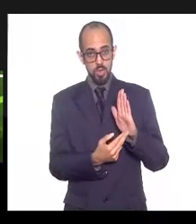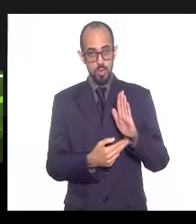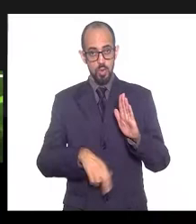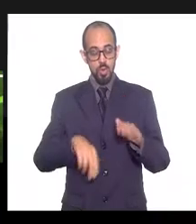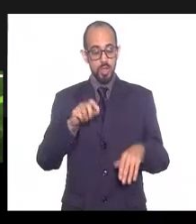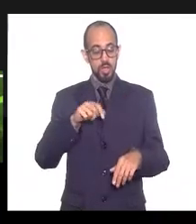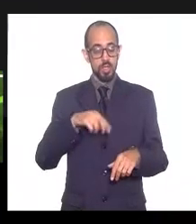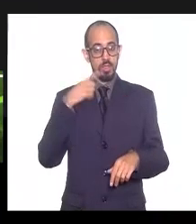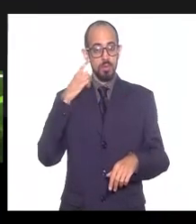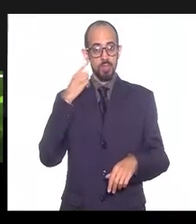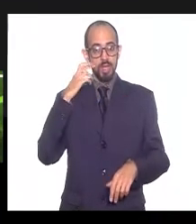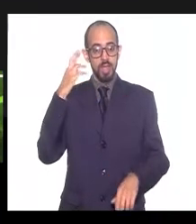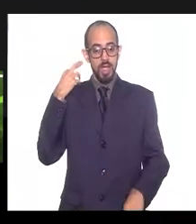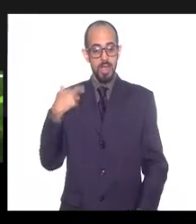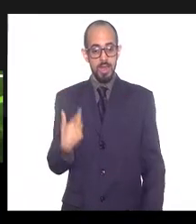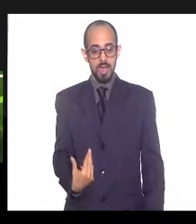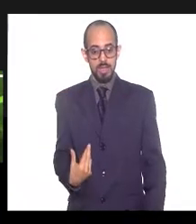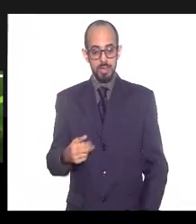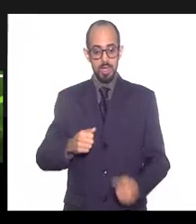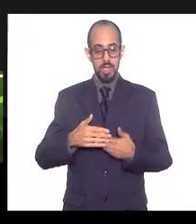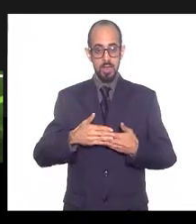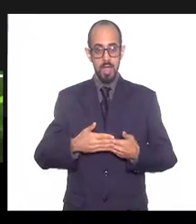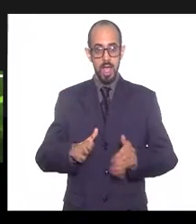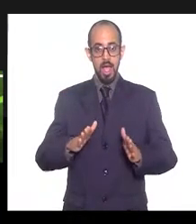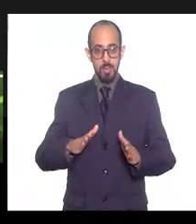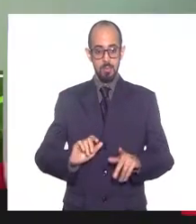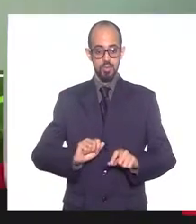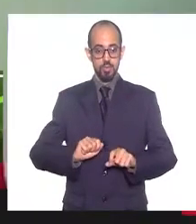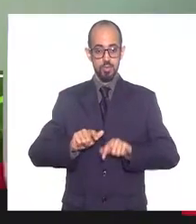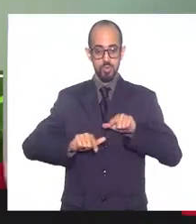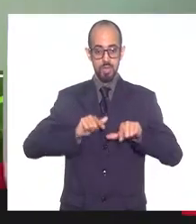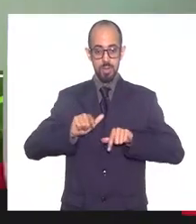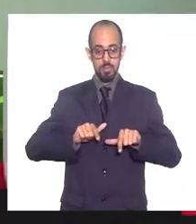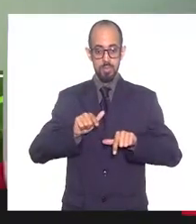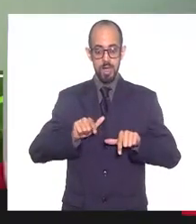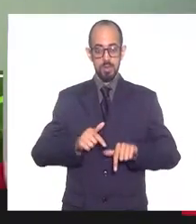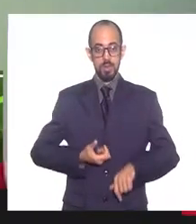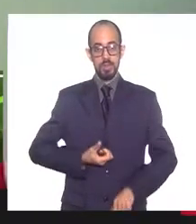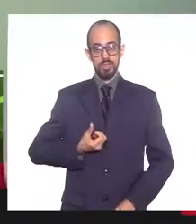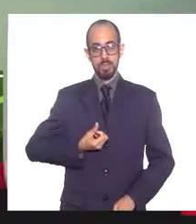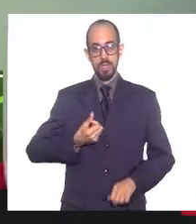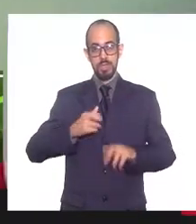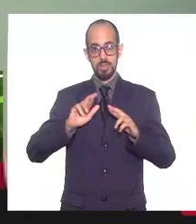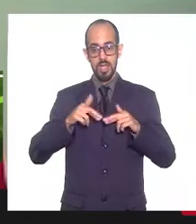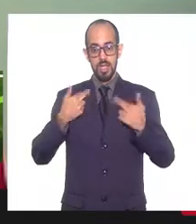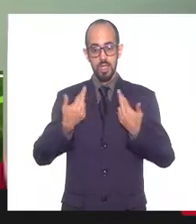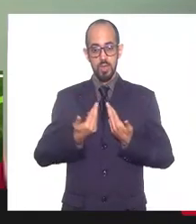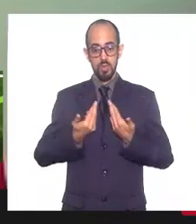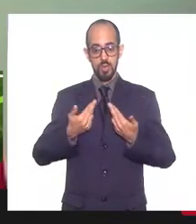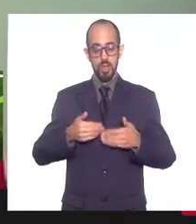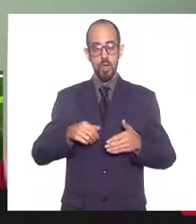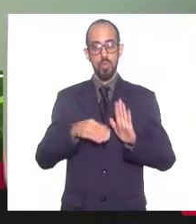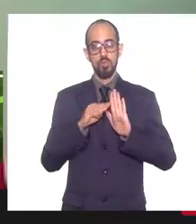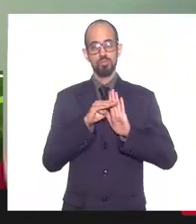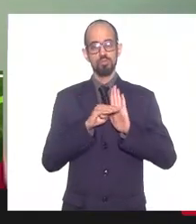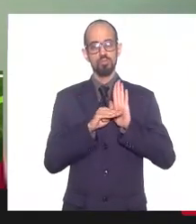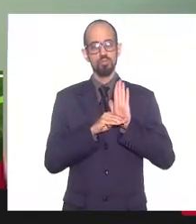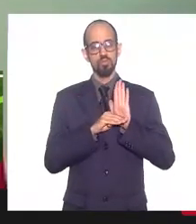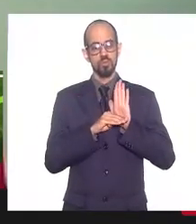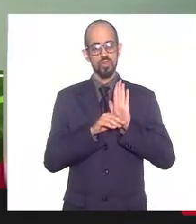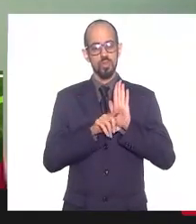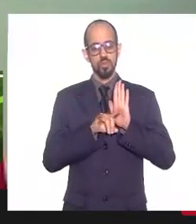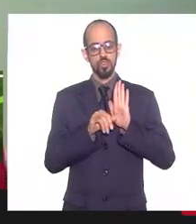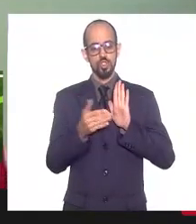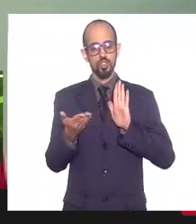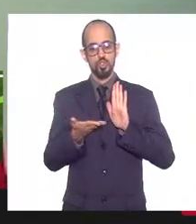Renata Souza. Dou por aberto os trabalhos da sexta reunião ordinária com a seguinte pauta. No dia de